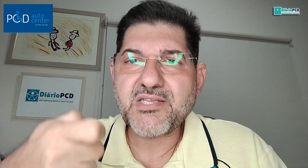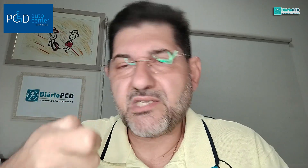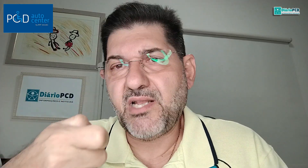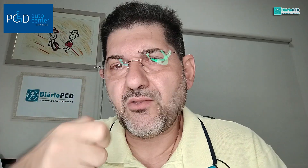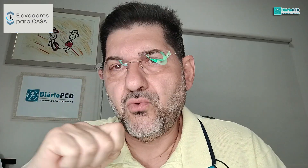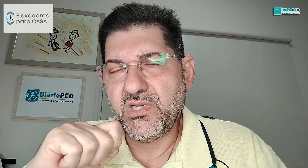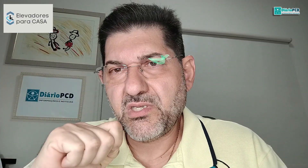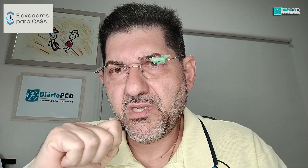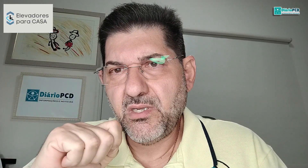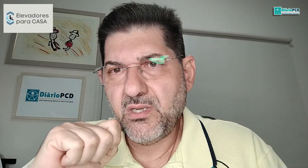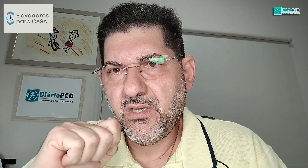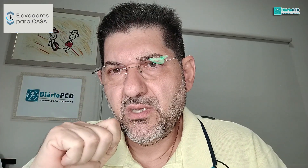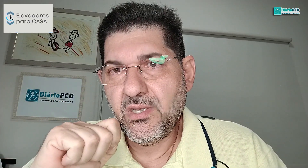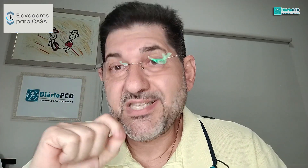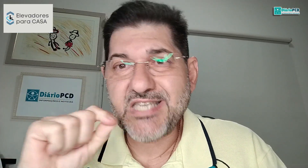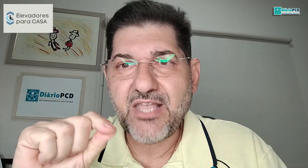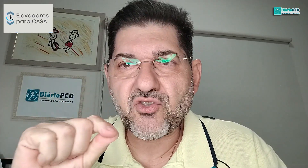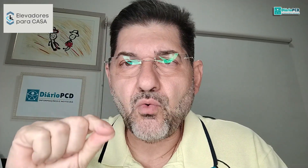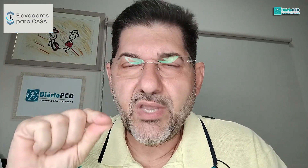busca das assinaturas.